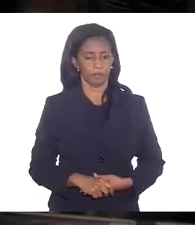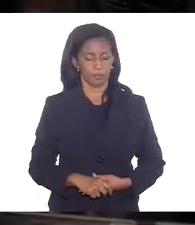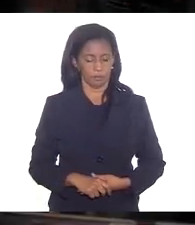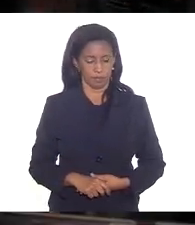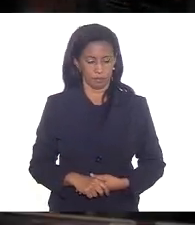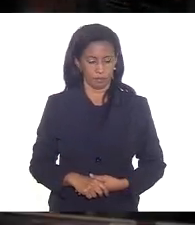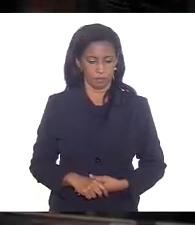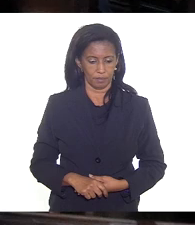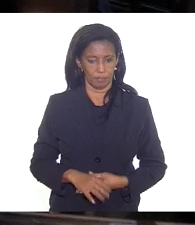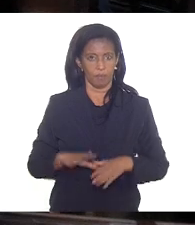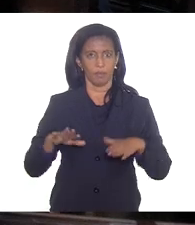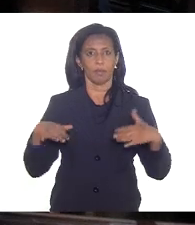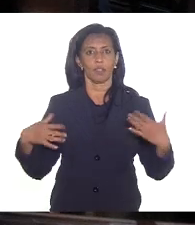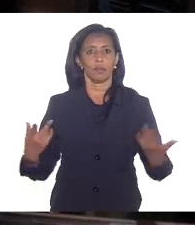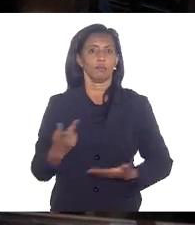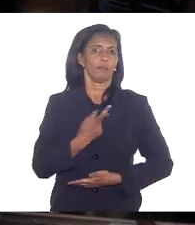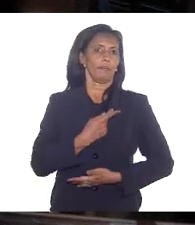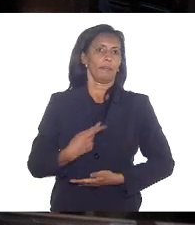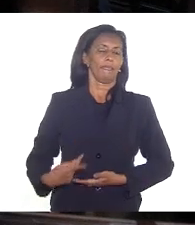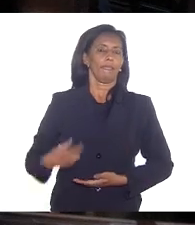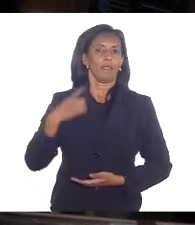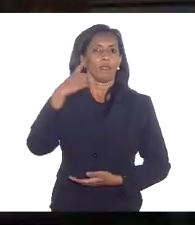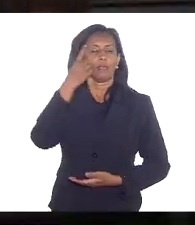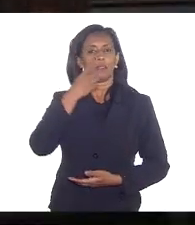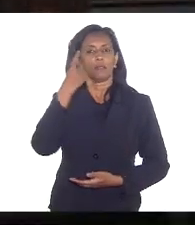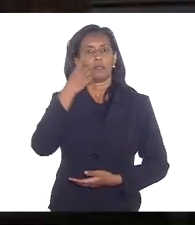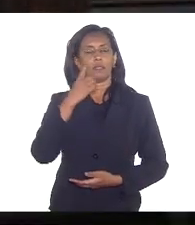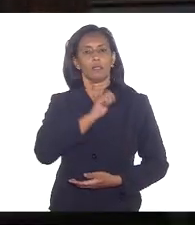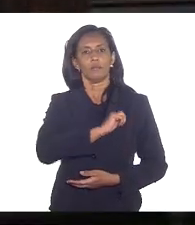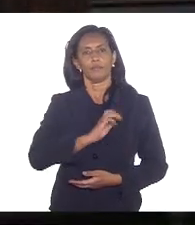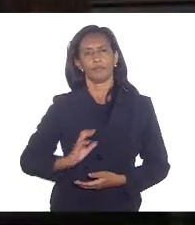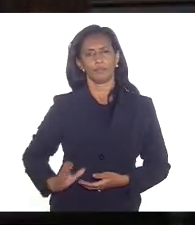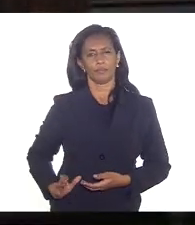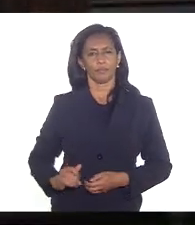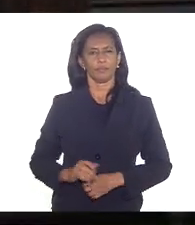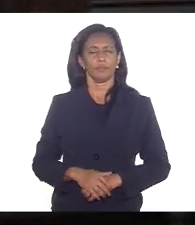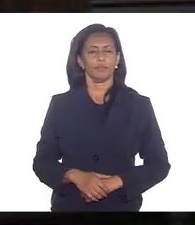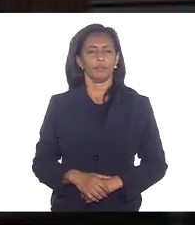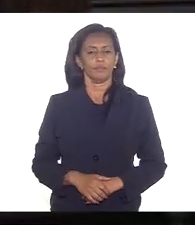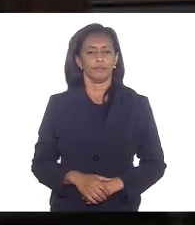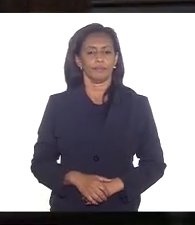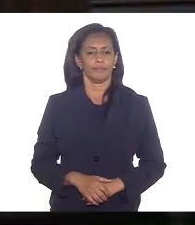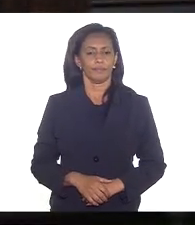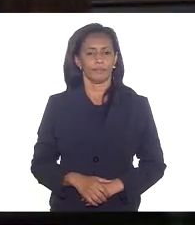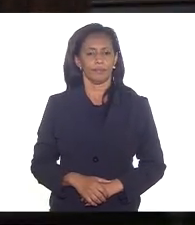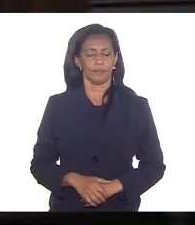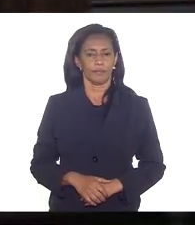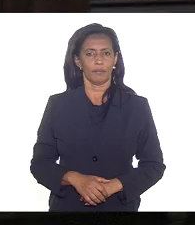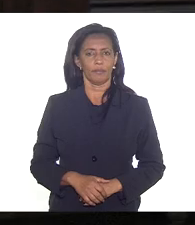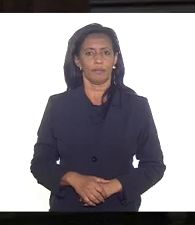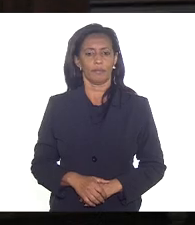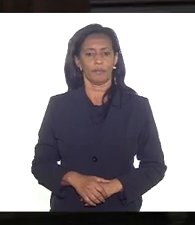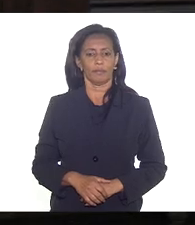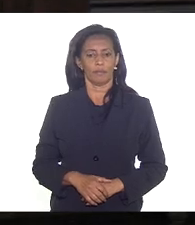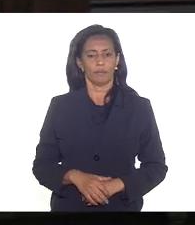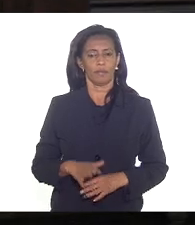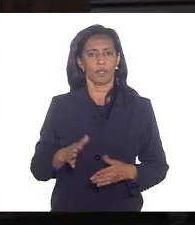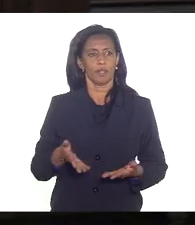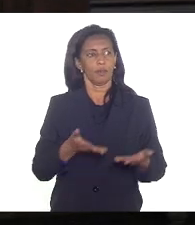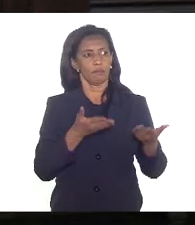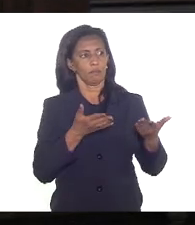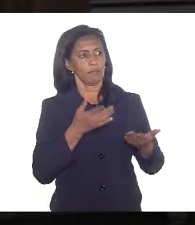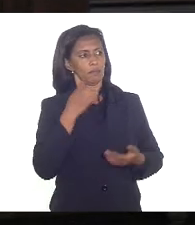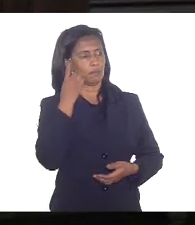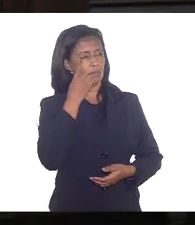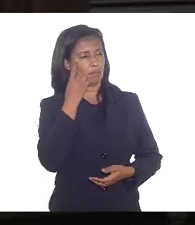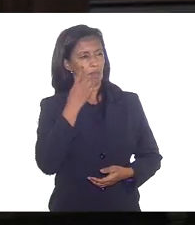Oi Jó Presidente Deputado André Ceciliano a senhora deputada